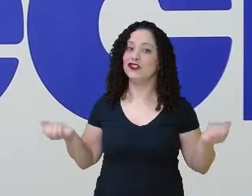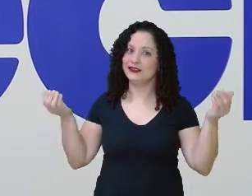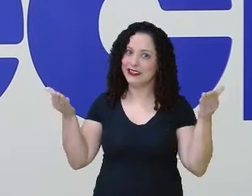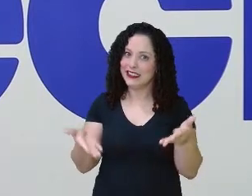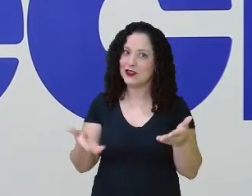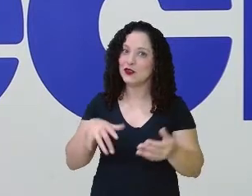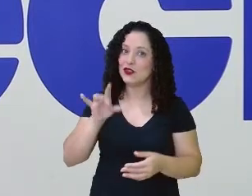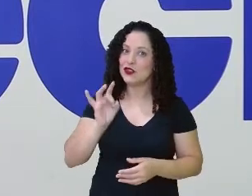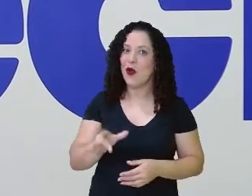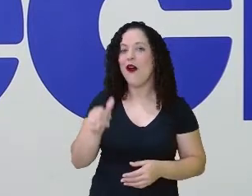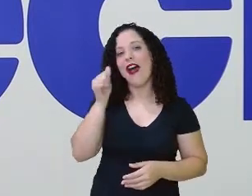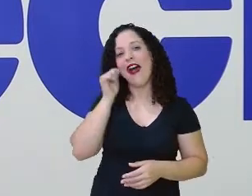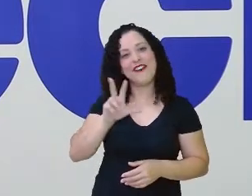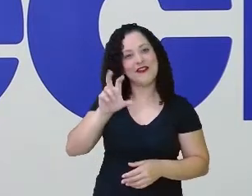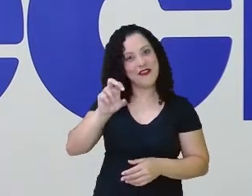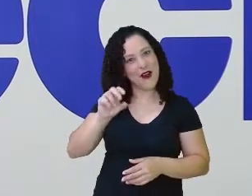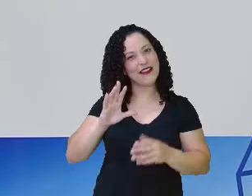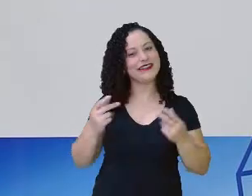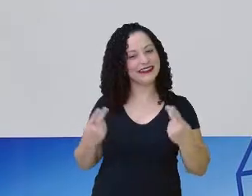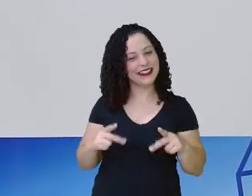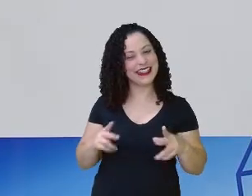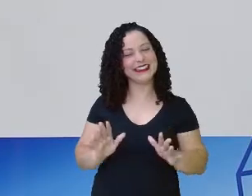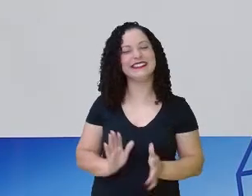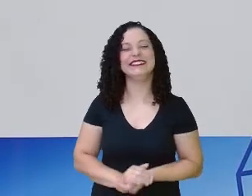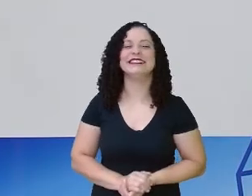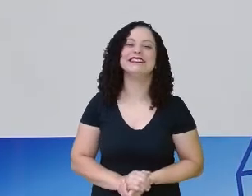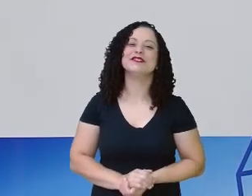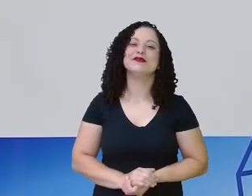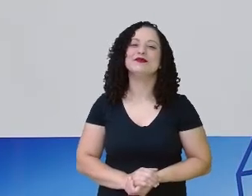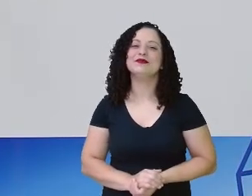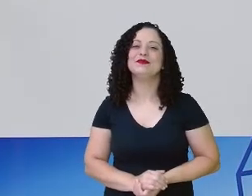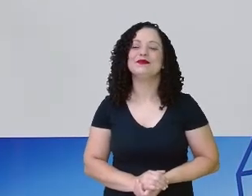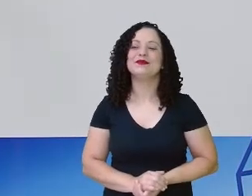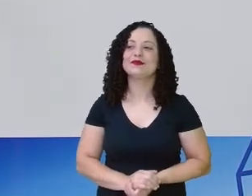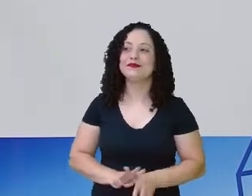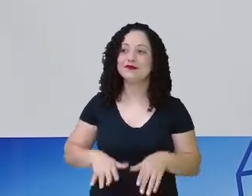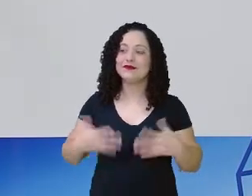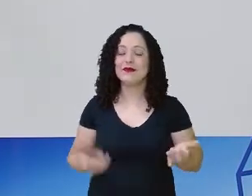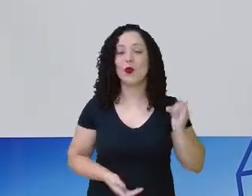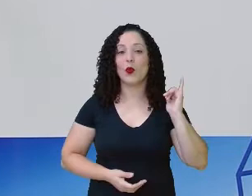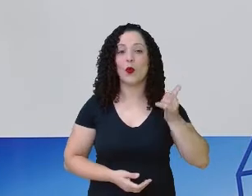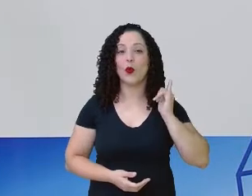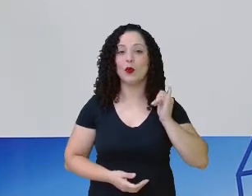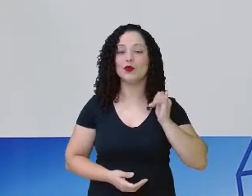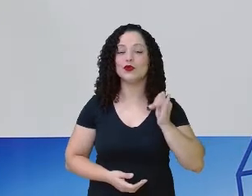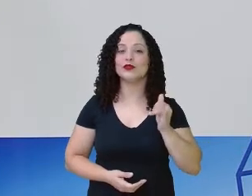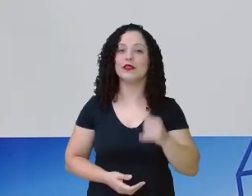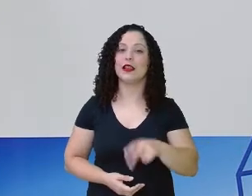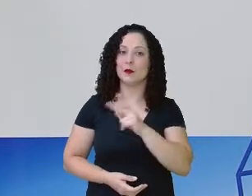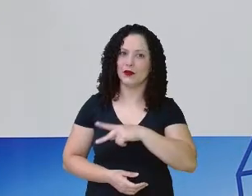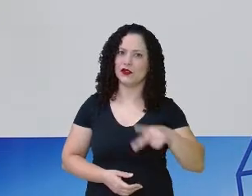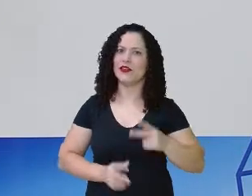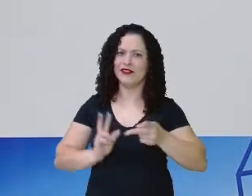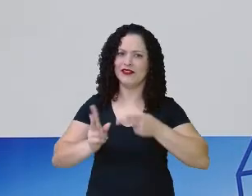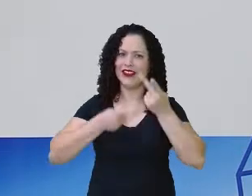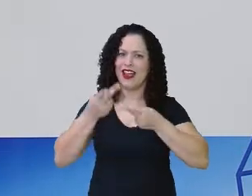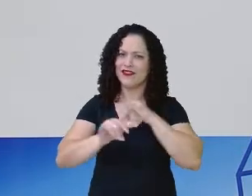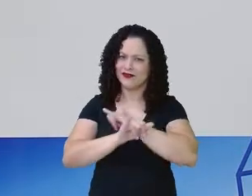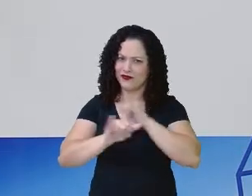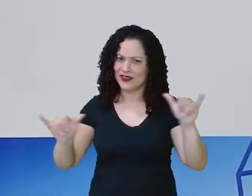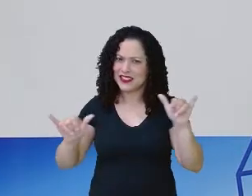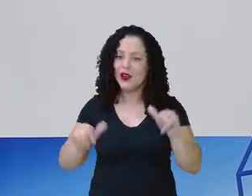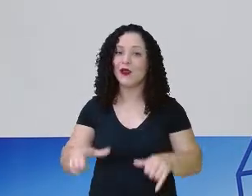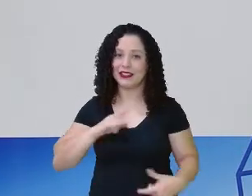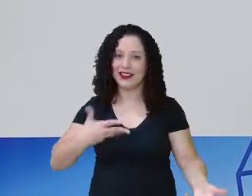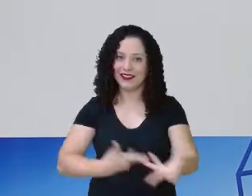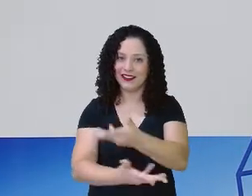realmente da vozinha dela. Vamos continuar a aula. Então, os contos, e veja que a professora Kedma trouxe essa informação, tem a